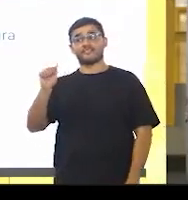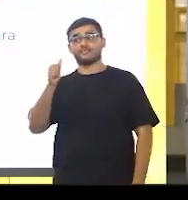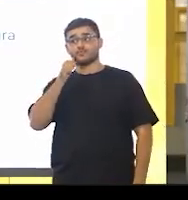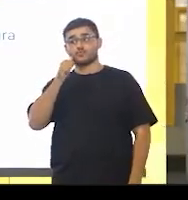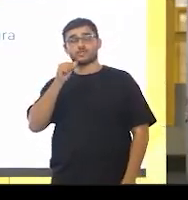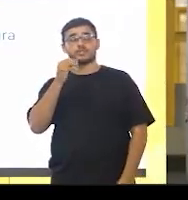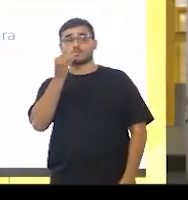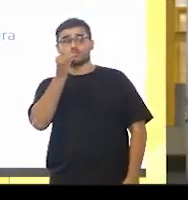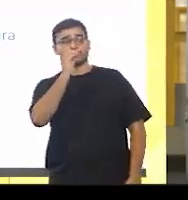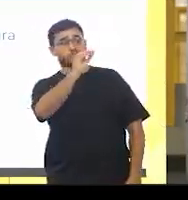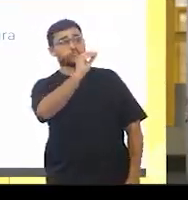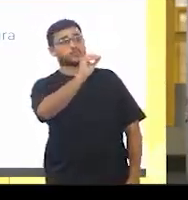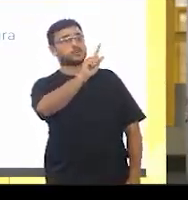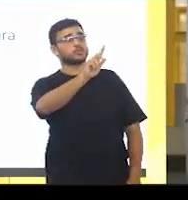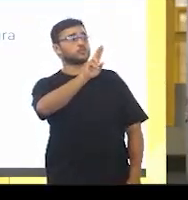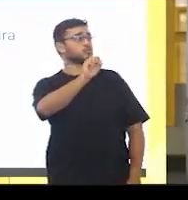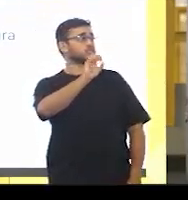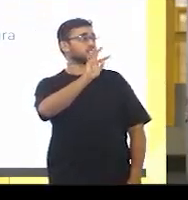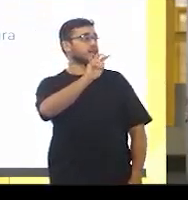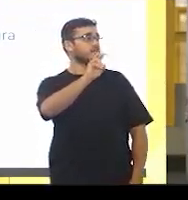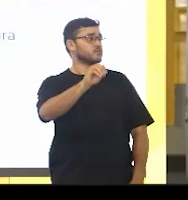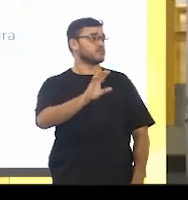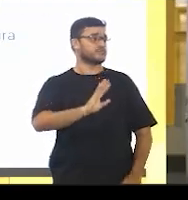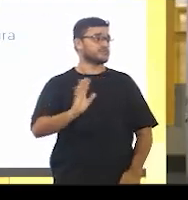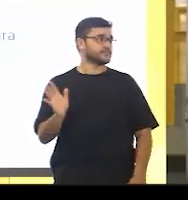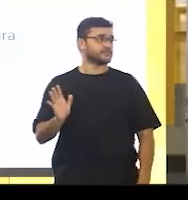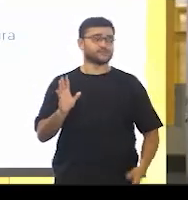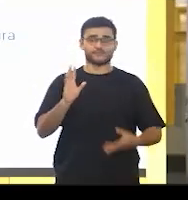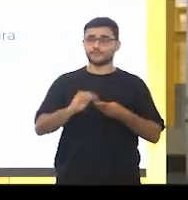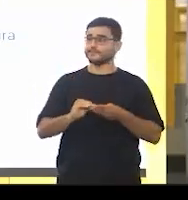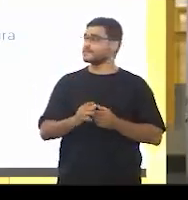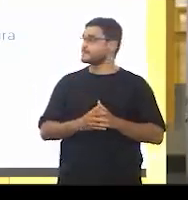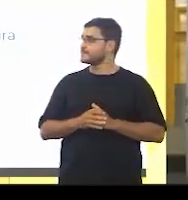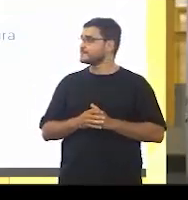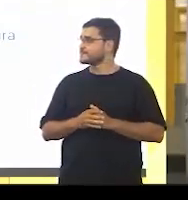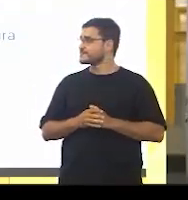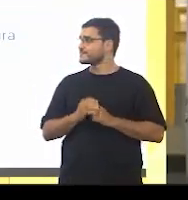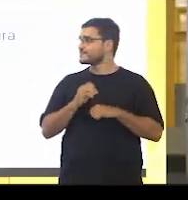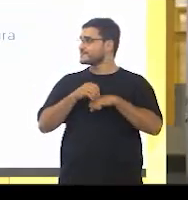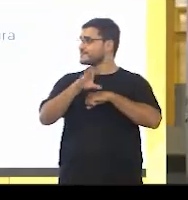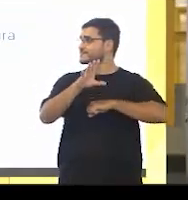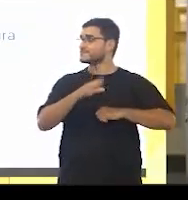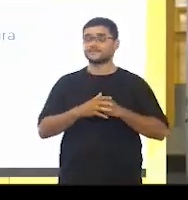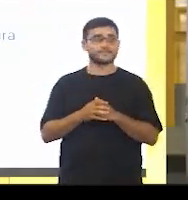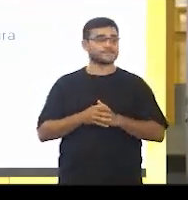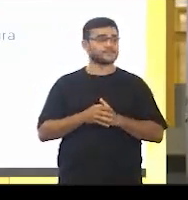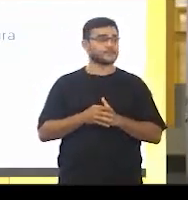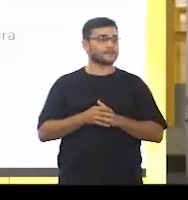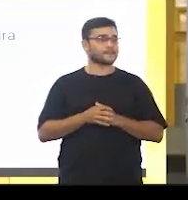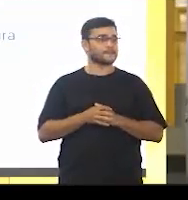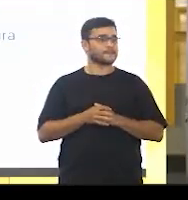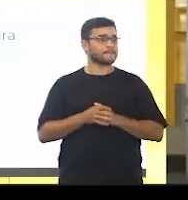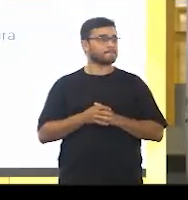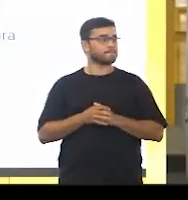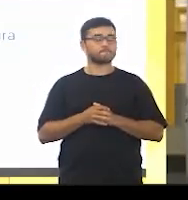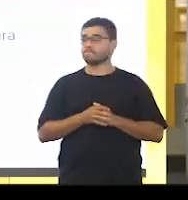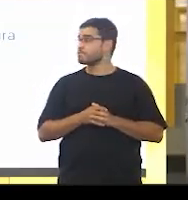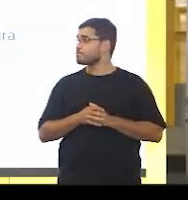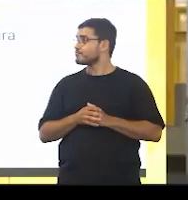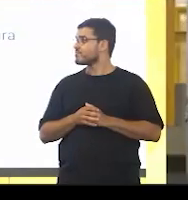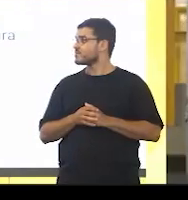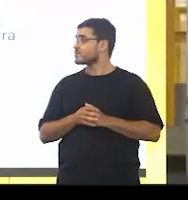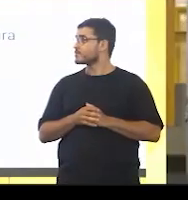Ei, a Rocha, GG, faz o sorteio. Renata, eles responderam no meio. Ah, show de bola.